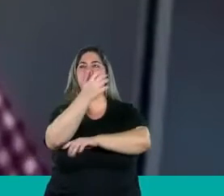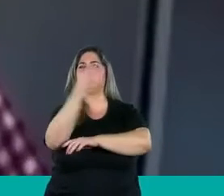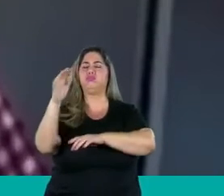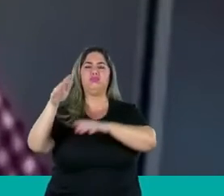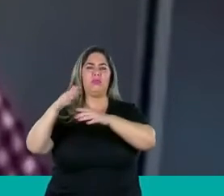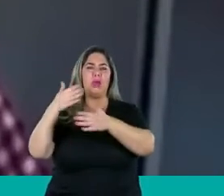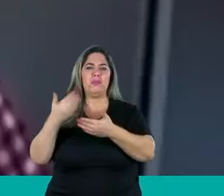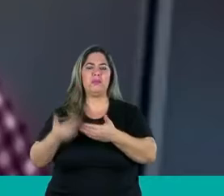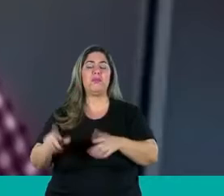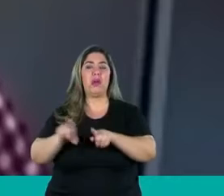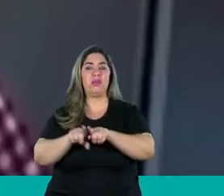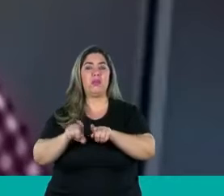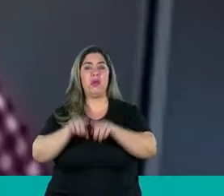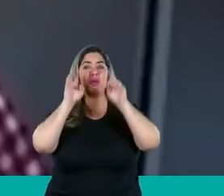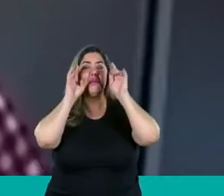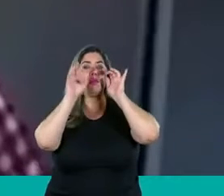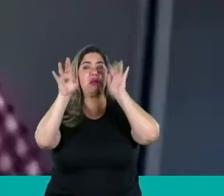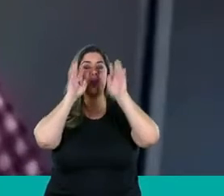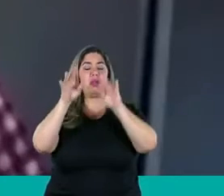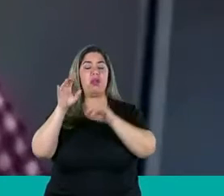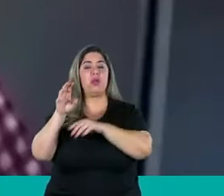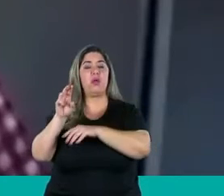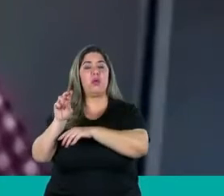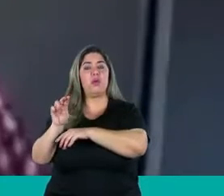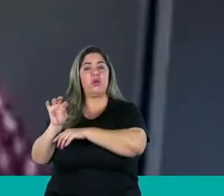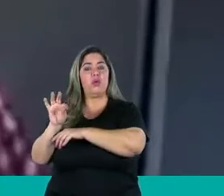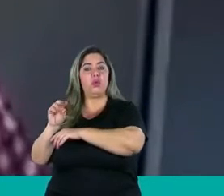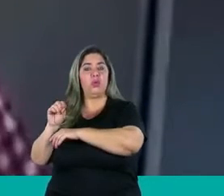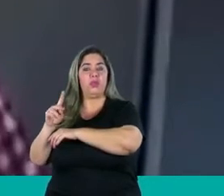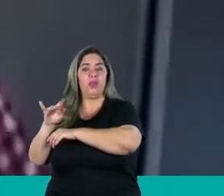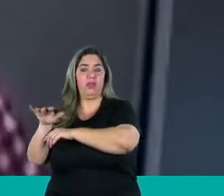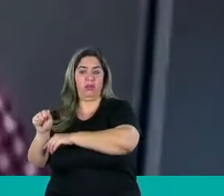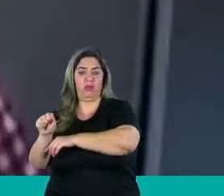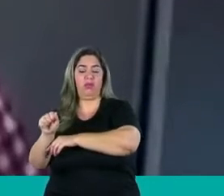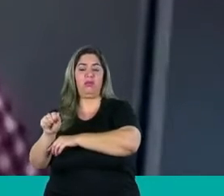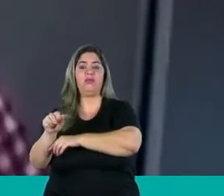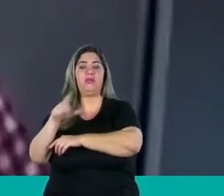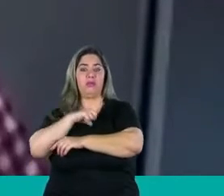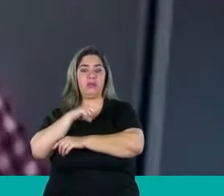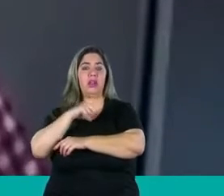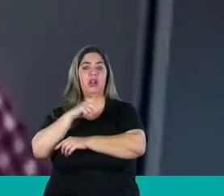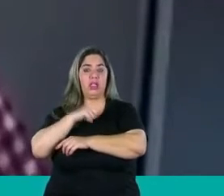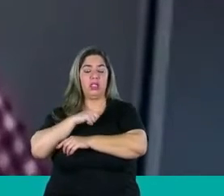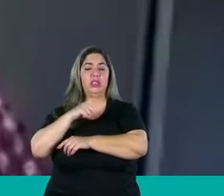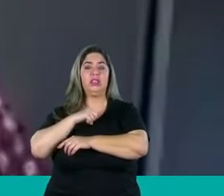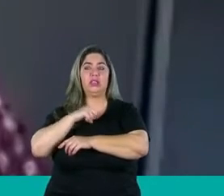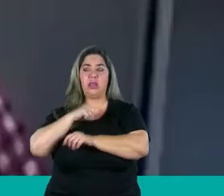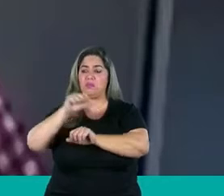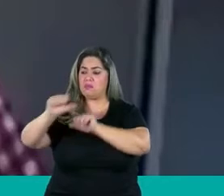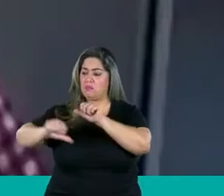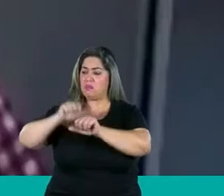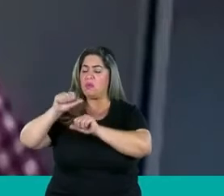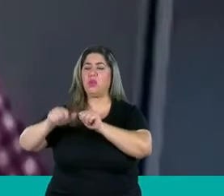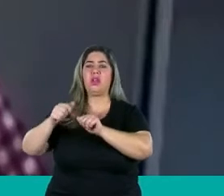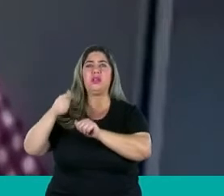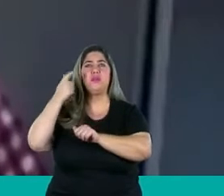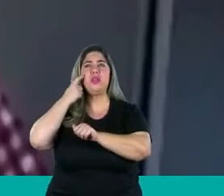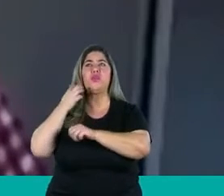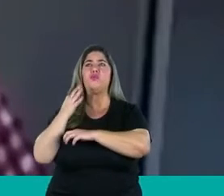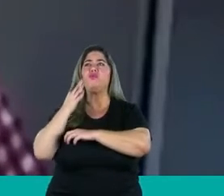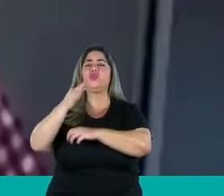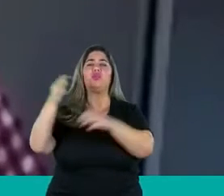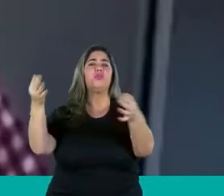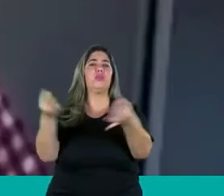mas também as utopias realizáveis, utopos, regeneradoras, inesperadas.